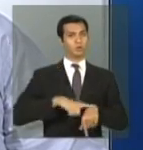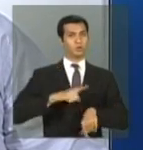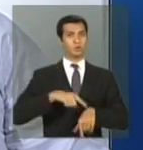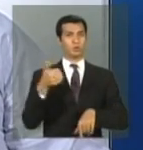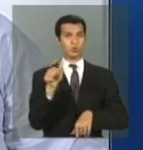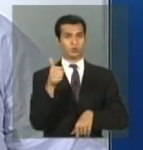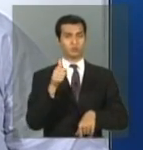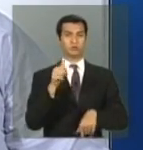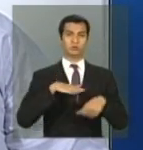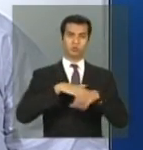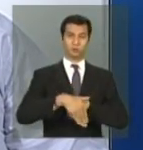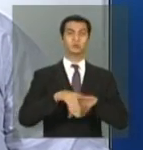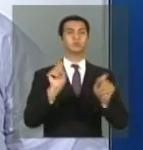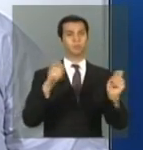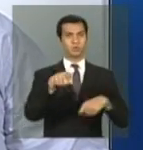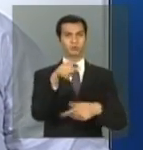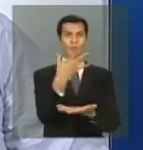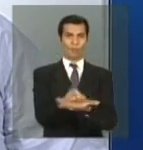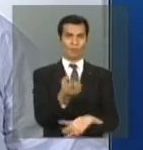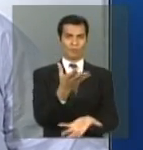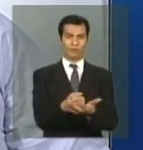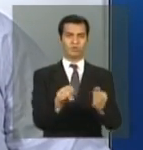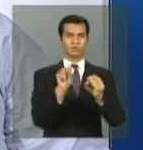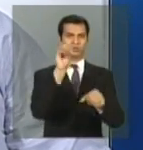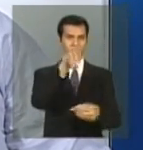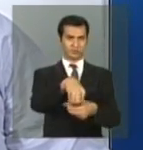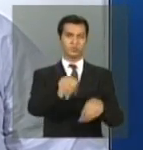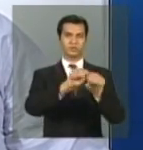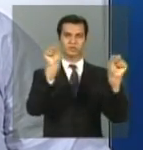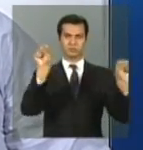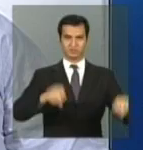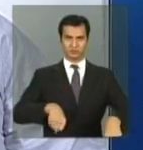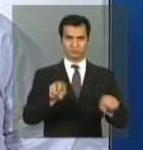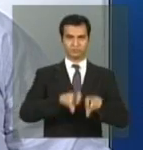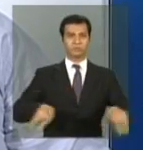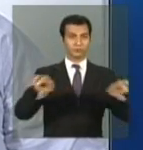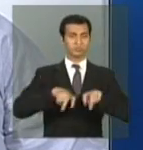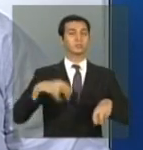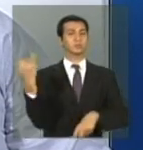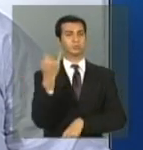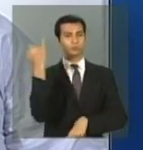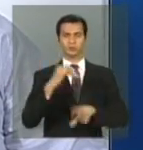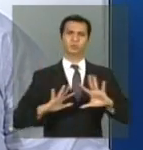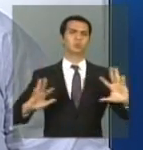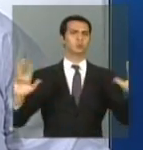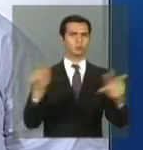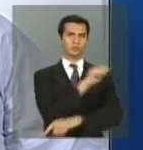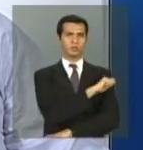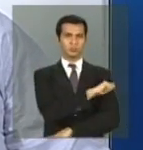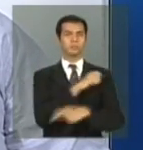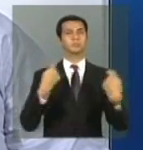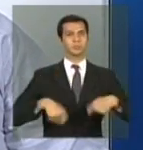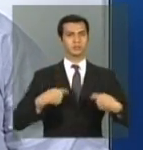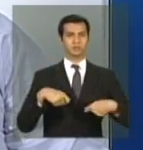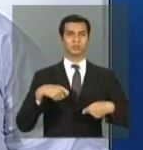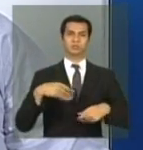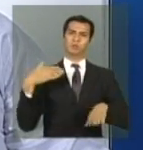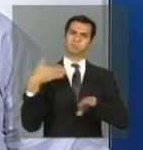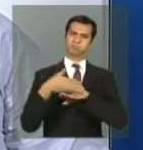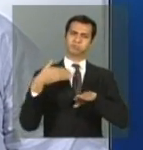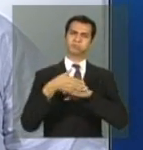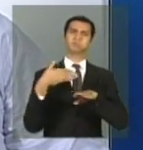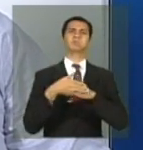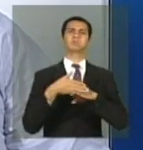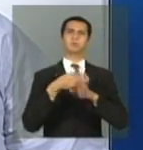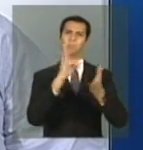os registros no sistema Presença. É muito importante que todos os estudantes beneficiários tenham a frequência escolar